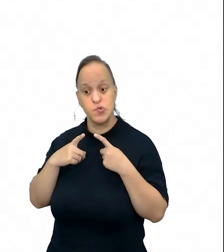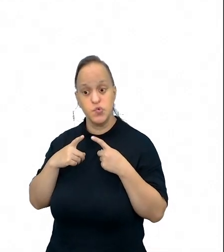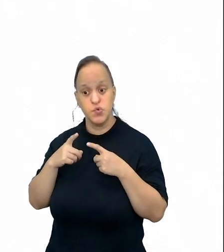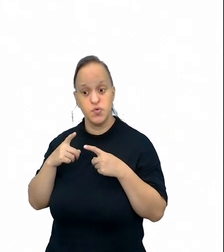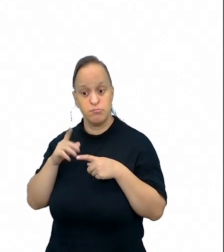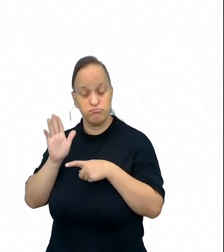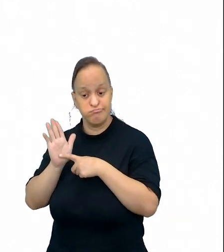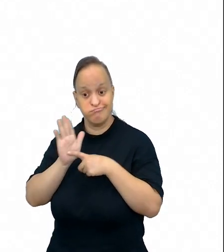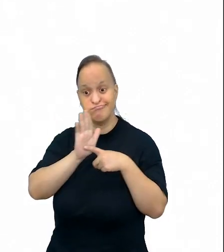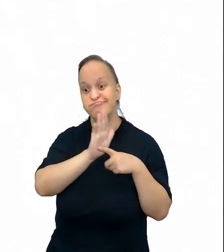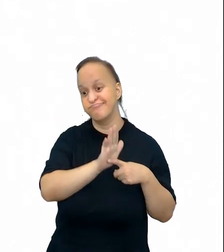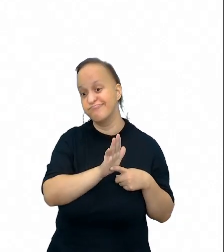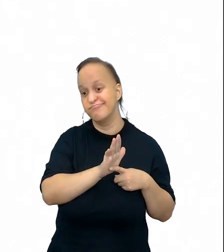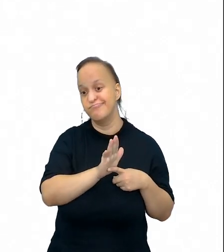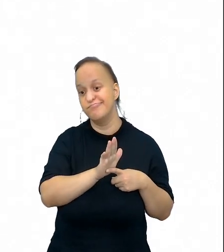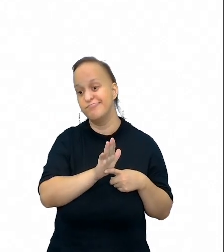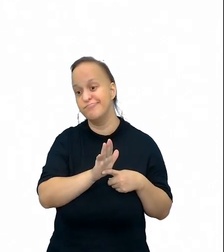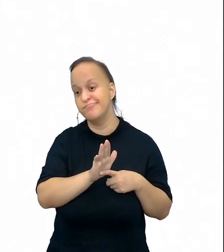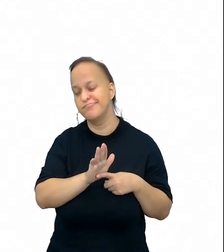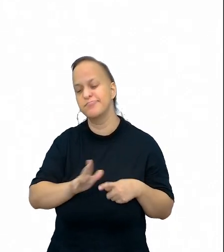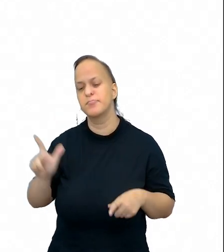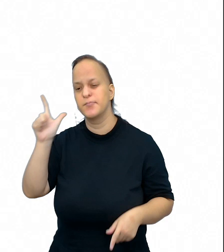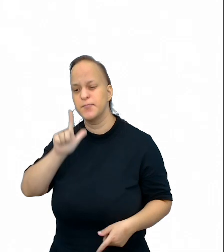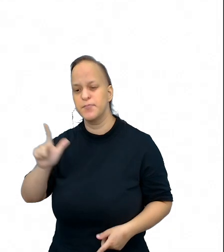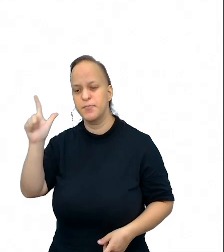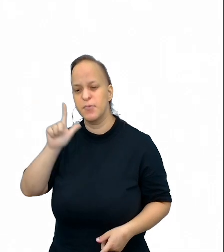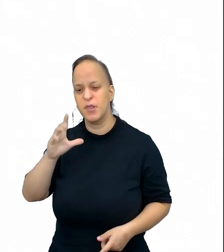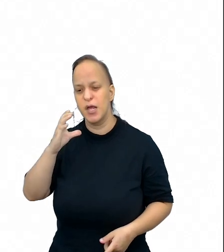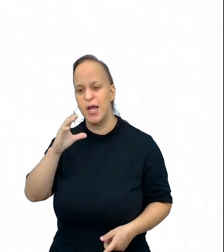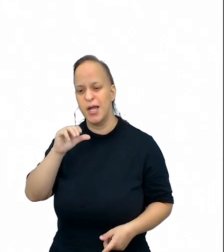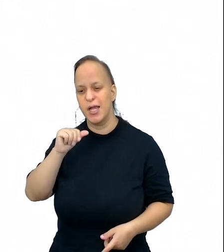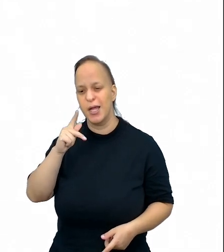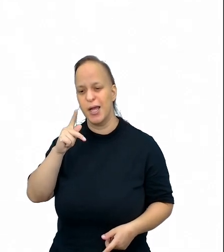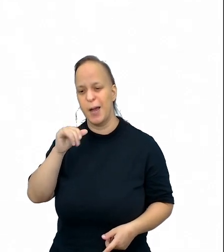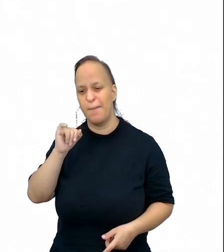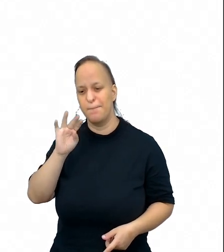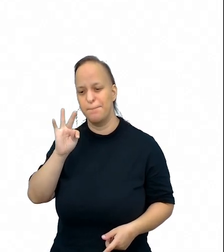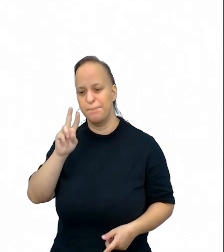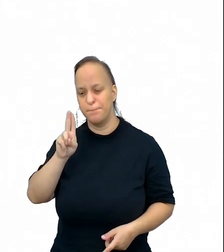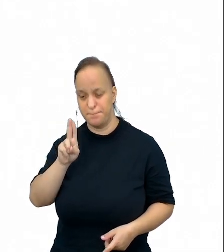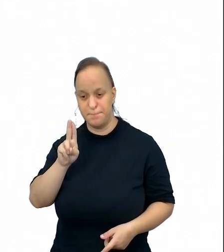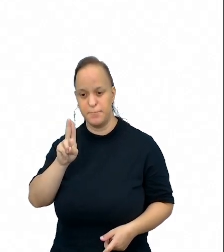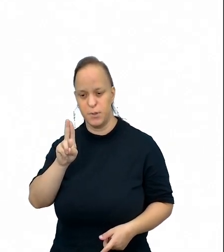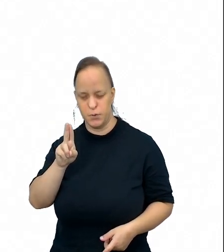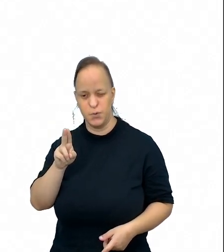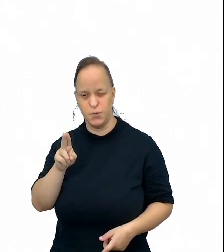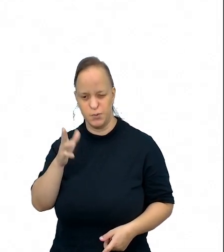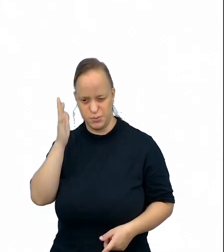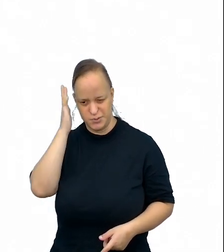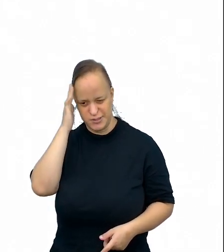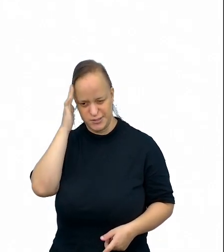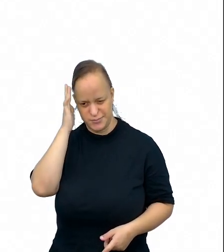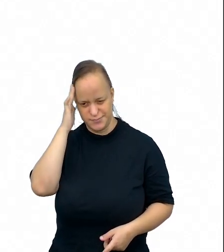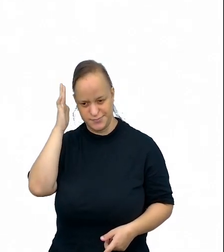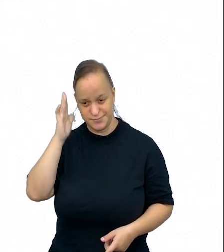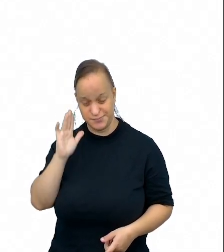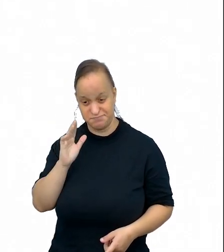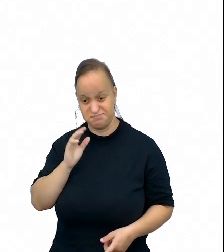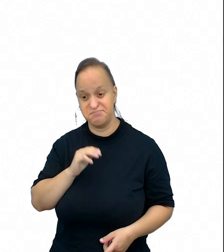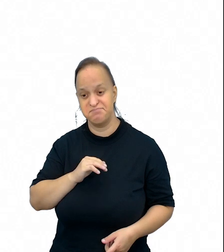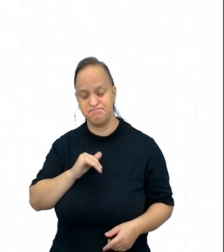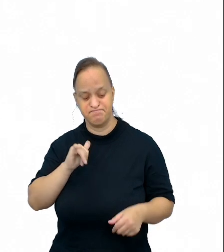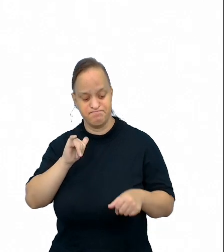ela traiu, e que, como não há provas, né, não podemos condená-la. E então, se houver, às vezes, eu já ouvi alguns